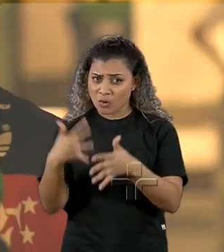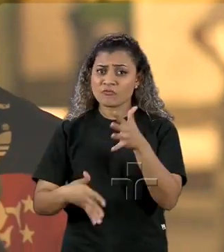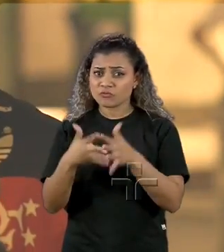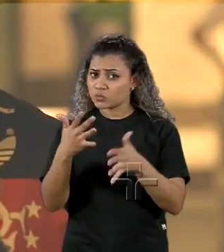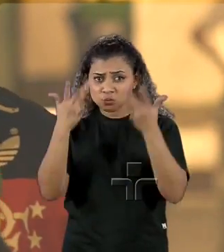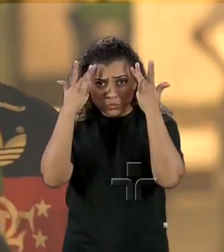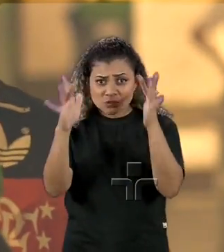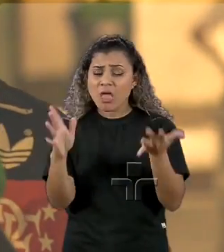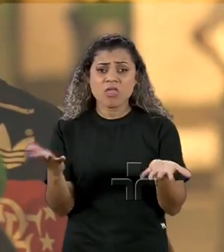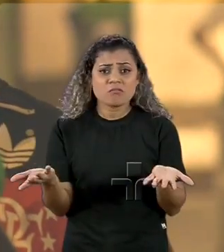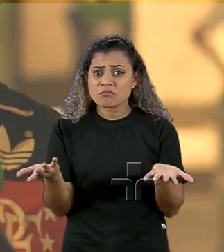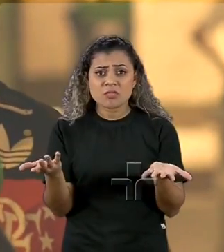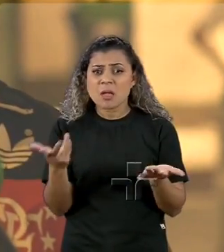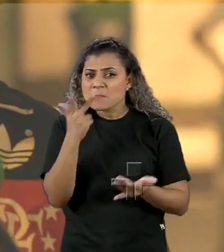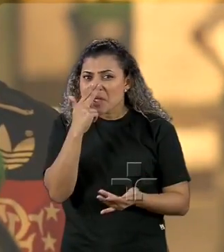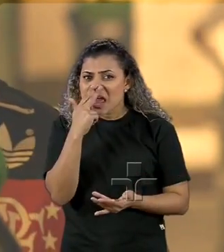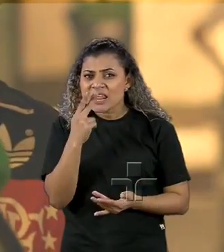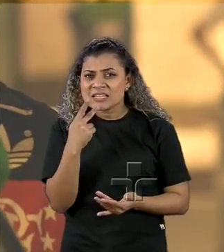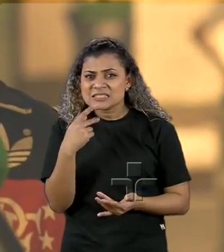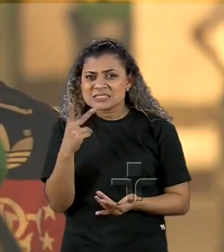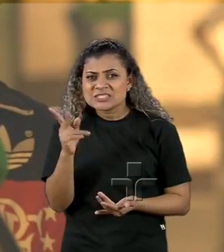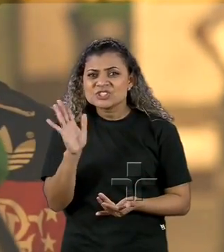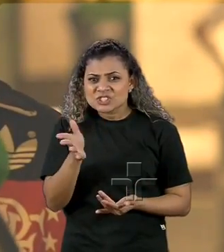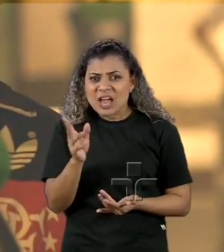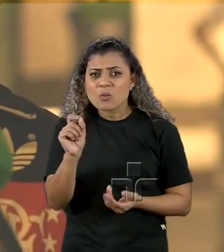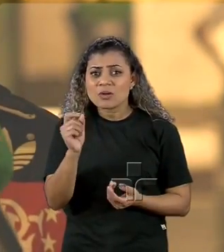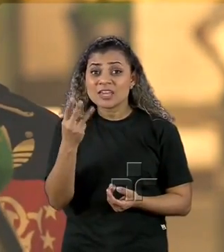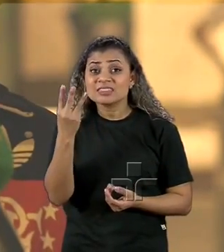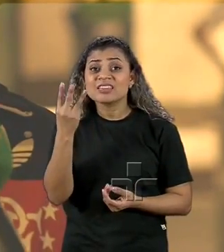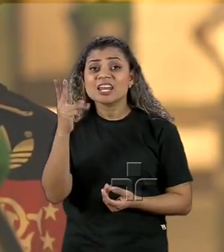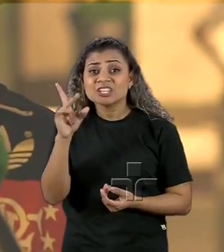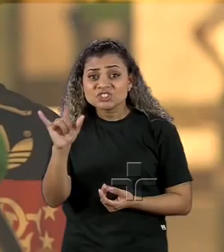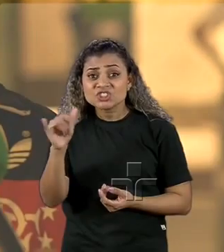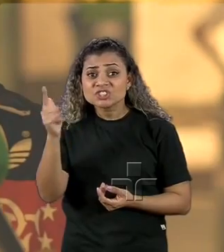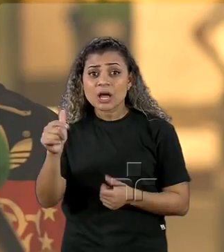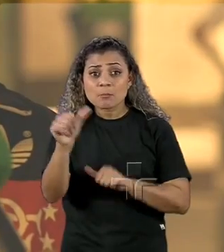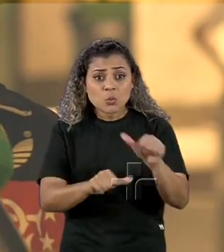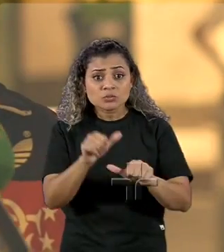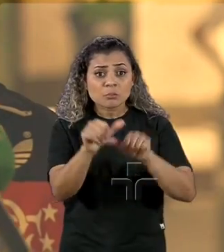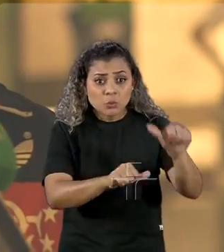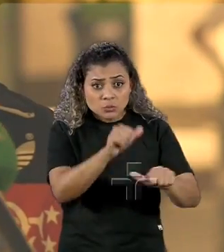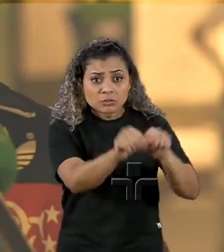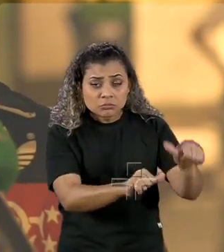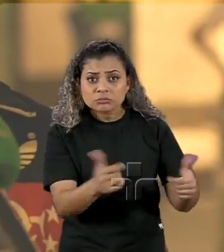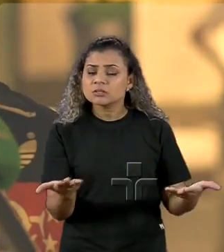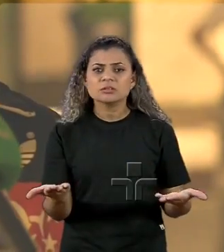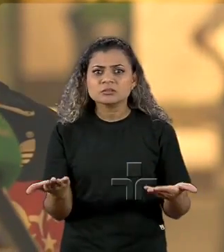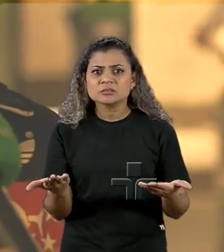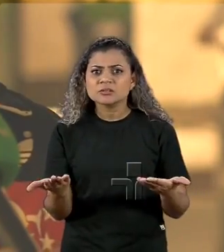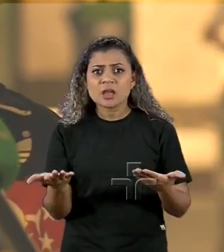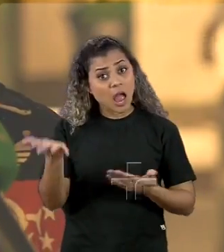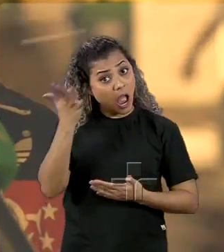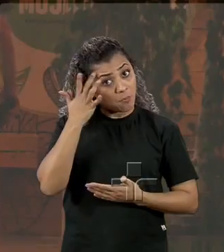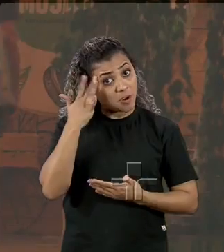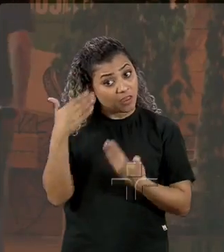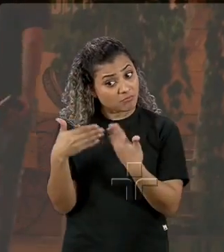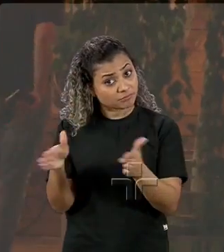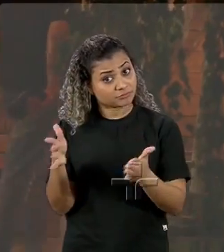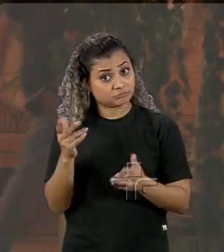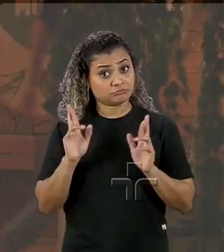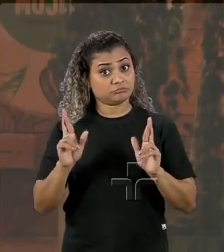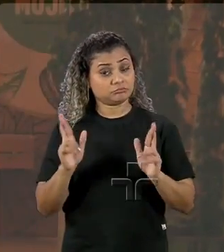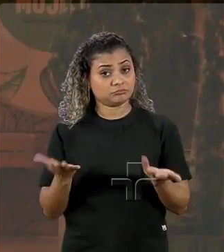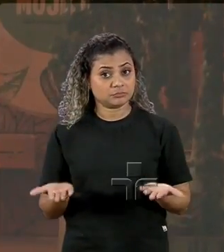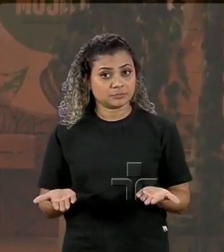até. Parece que é terceira ou quarta data que eles estão para abrir a casa, parece que é amanhã agora. Mas